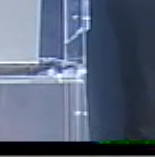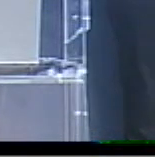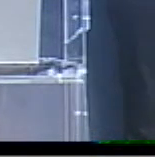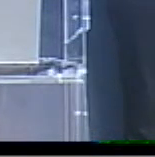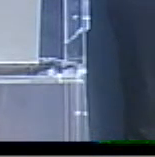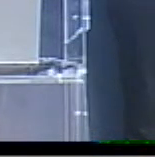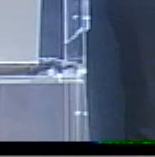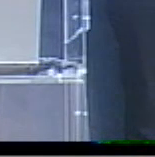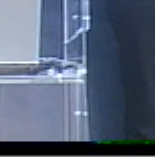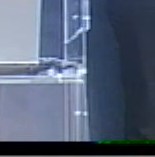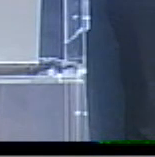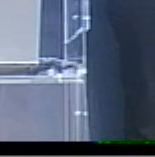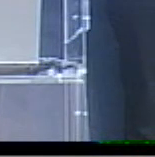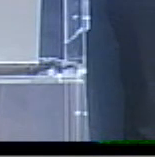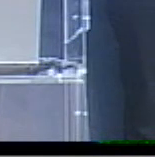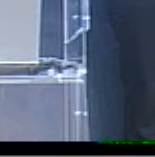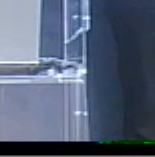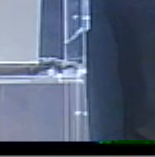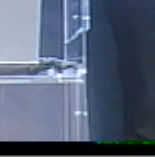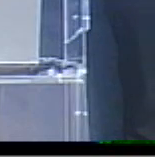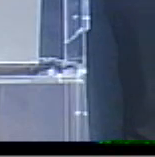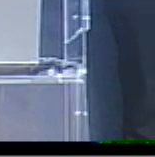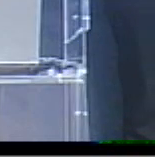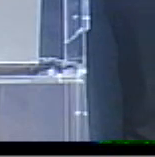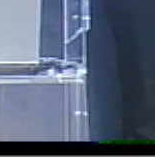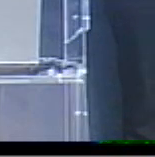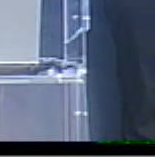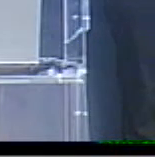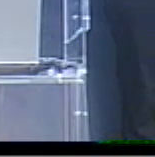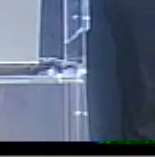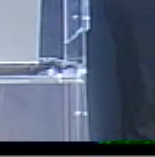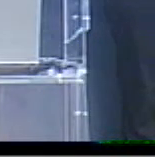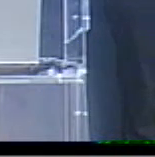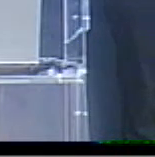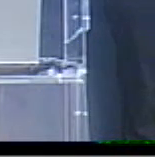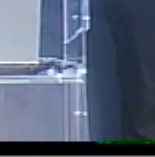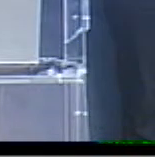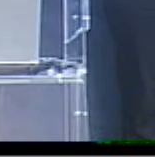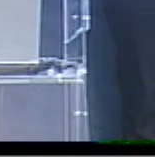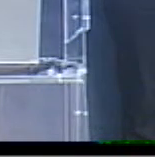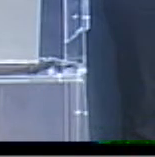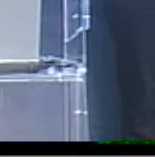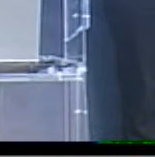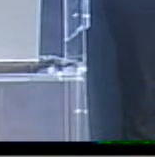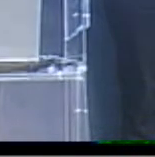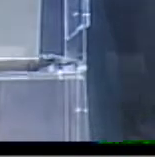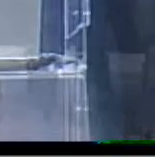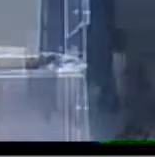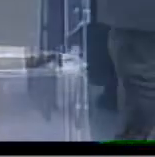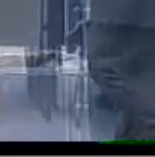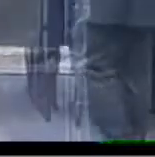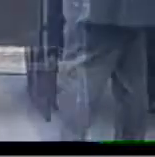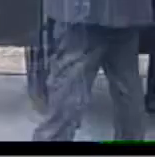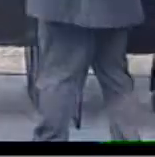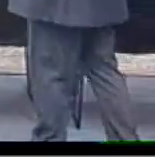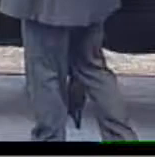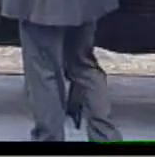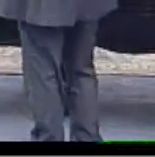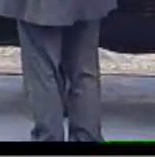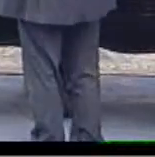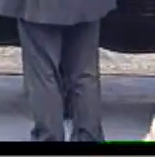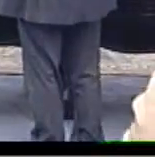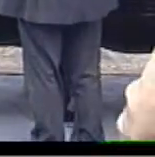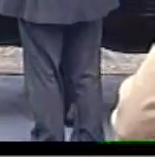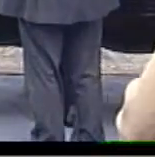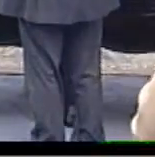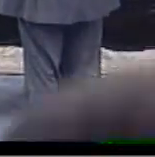assinatura. Solicitamos a todos que fiquem de pé para receber Sua Excelência, o senhor ministro Luiz Fux e demais